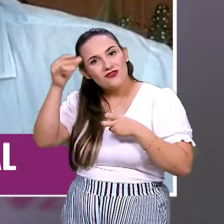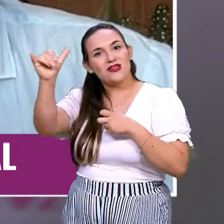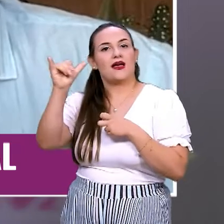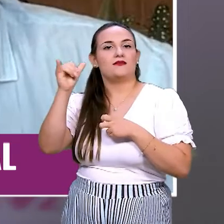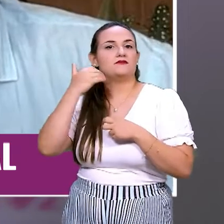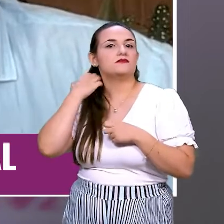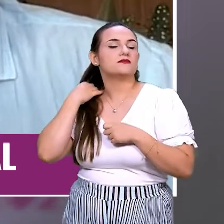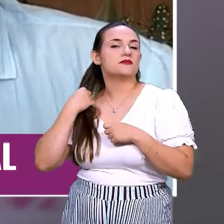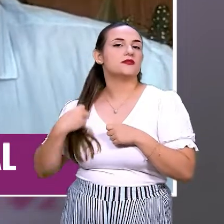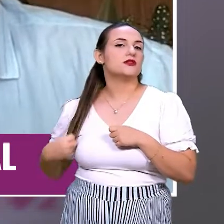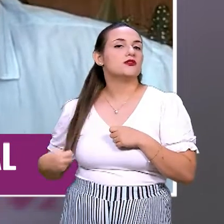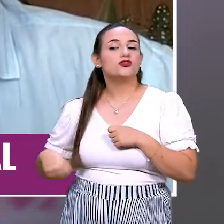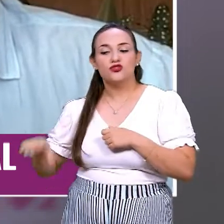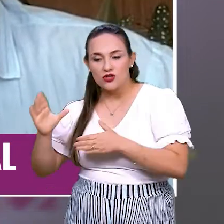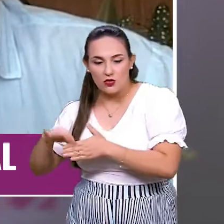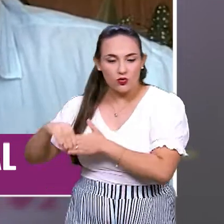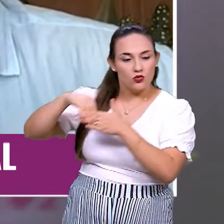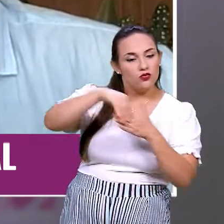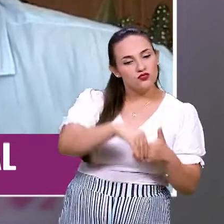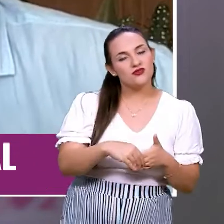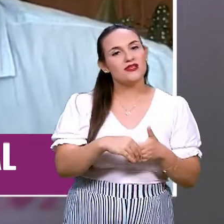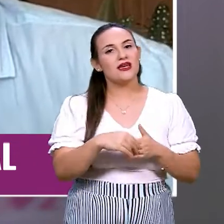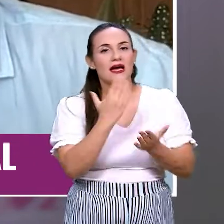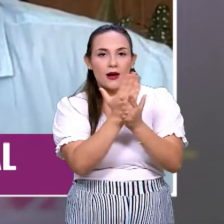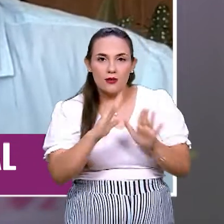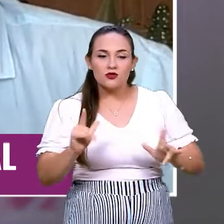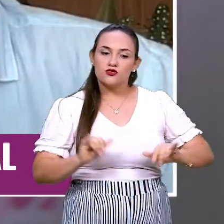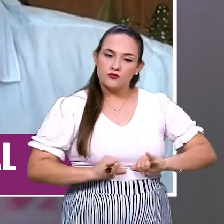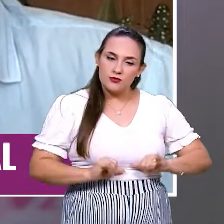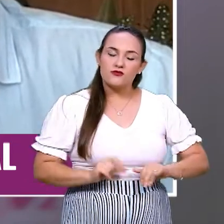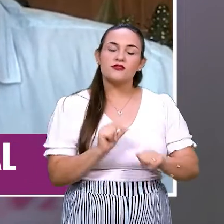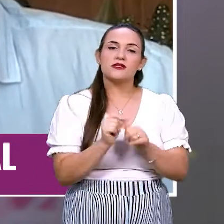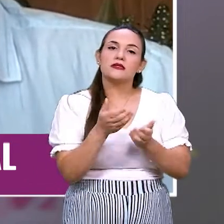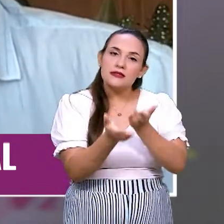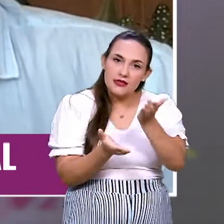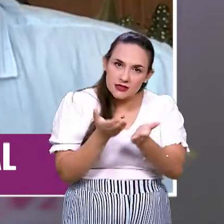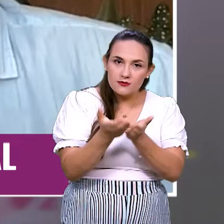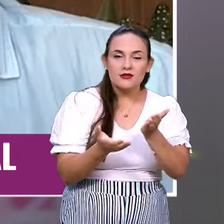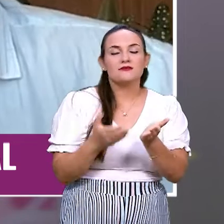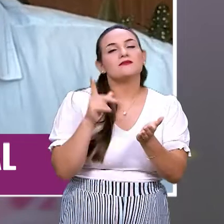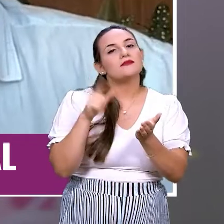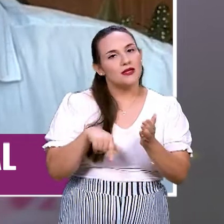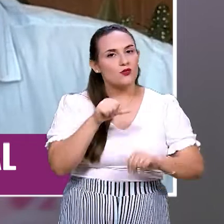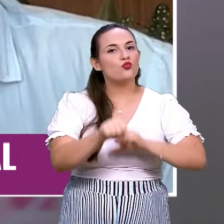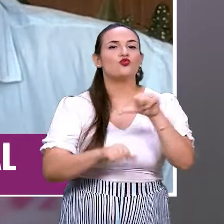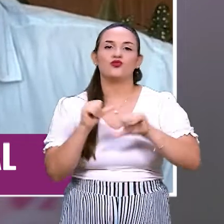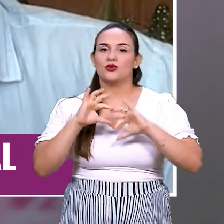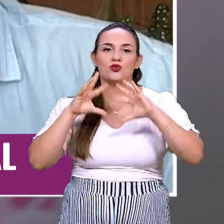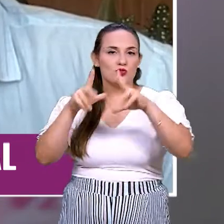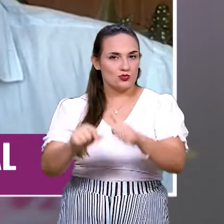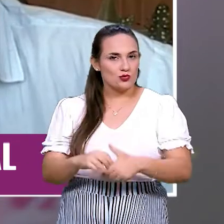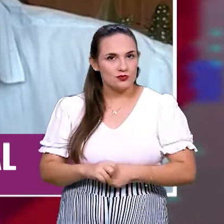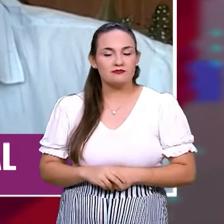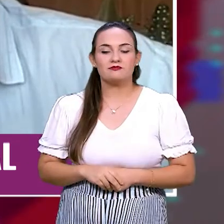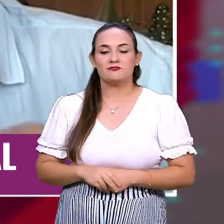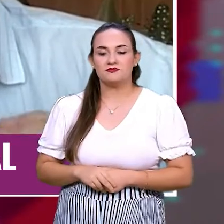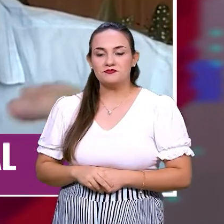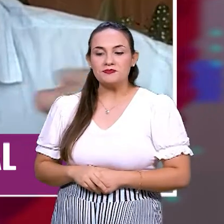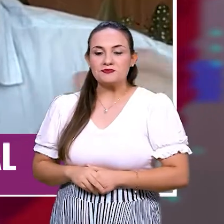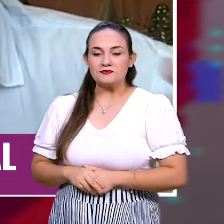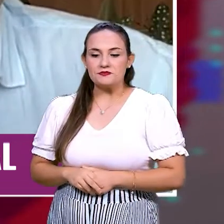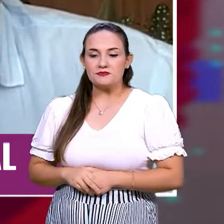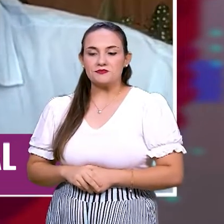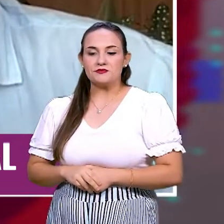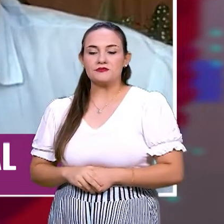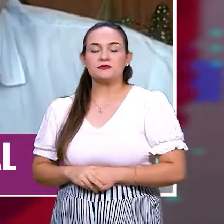ou identificar aquelas crianças que estão em sofrimento e proporcionar a ela um tratamento, isso muda o jogo. Passar essas